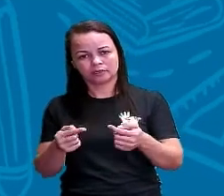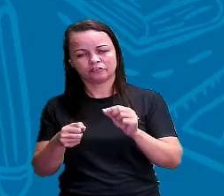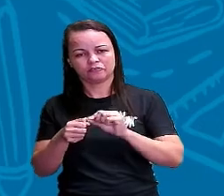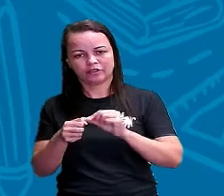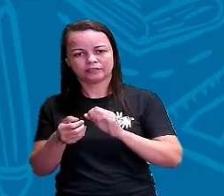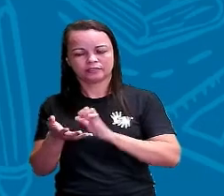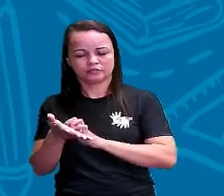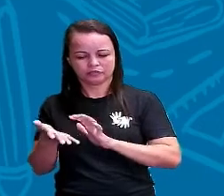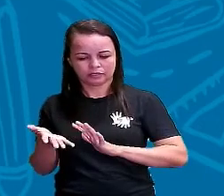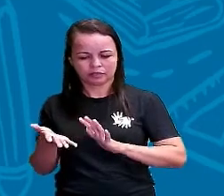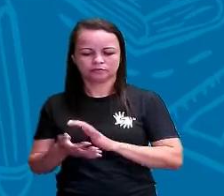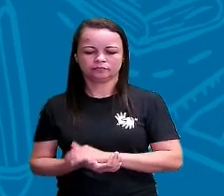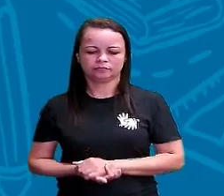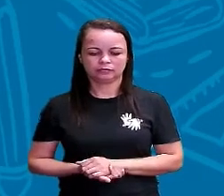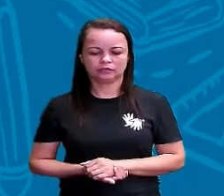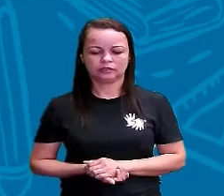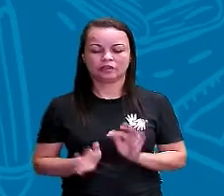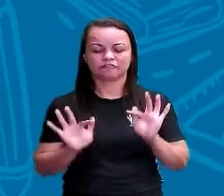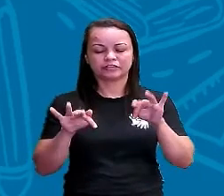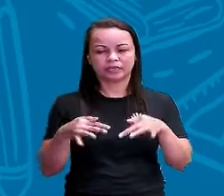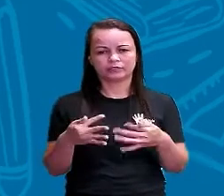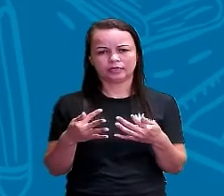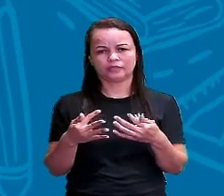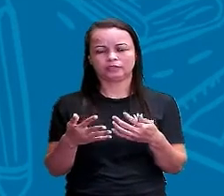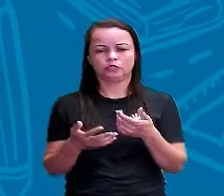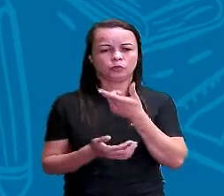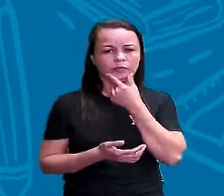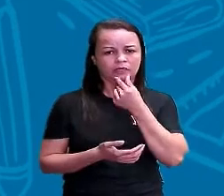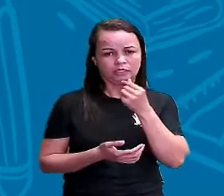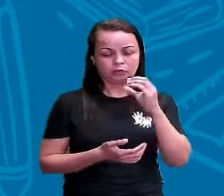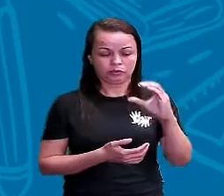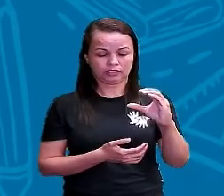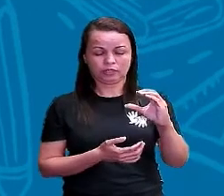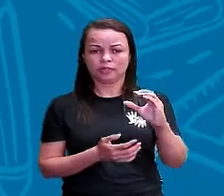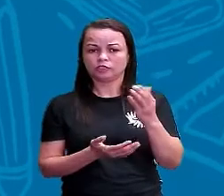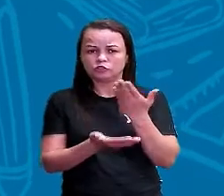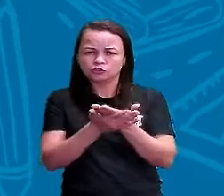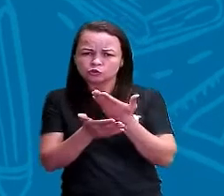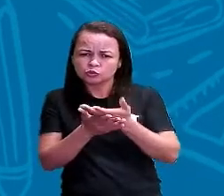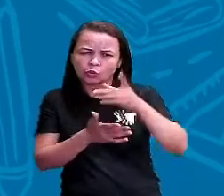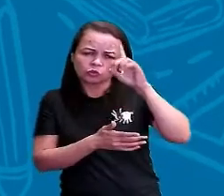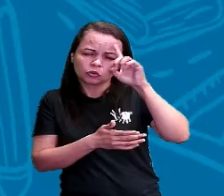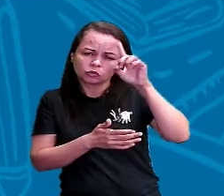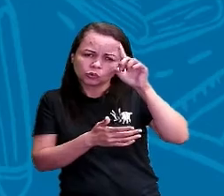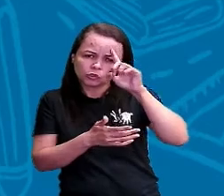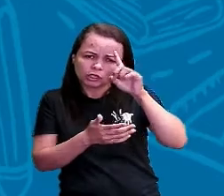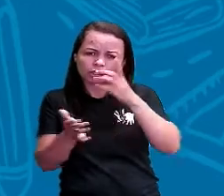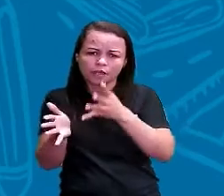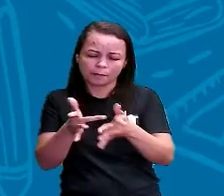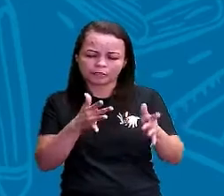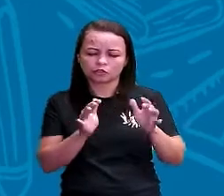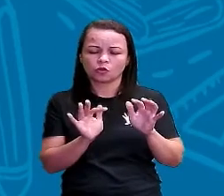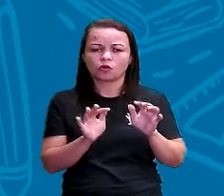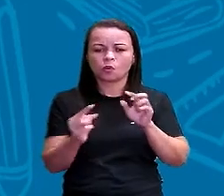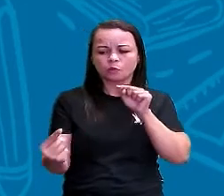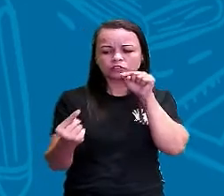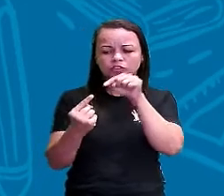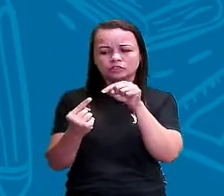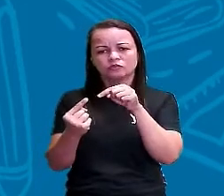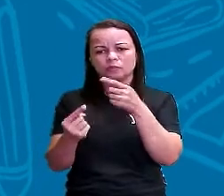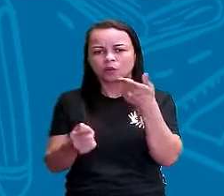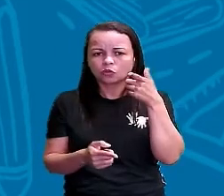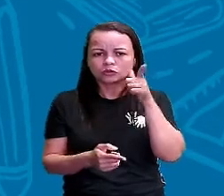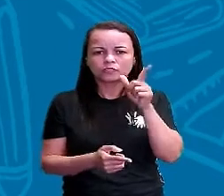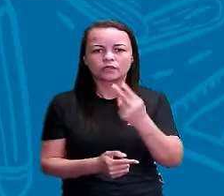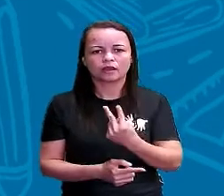A letra C é a finalidade. Ó. O garoto estudou todos os dias. Com que fim? Para quê? Que objetivo? Para conseguir ali a sua vaga na